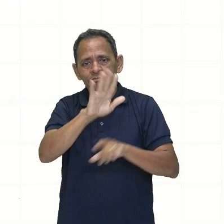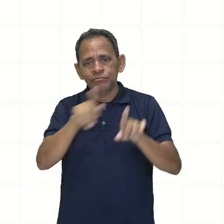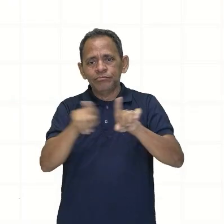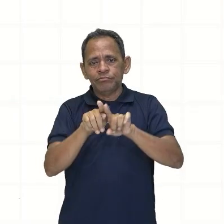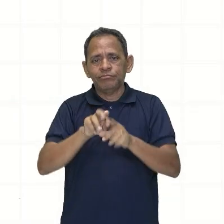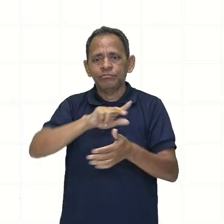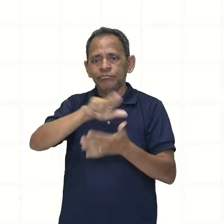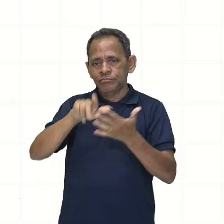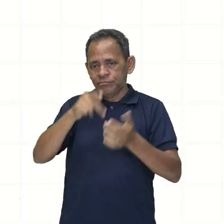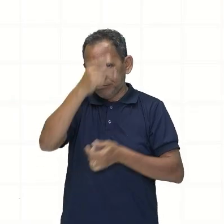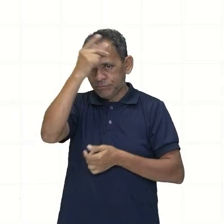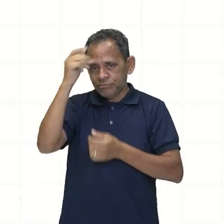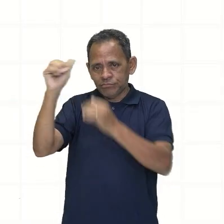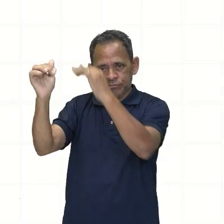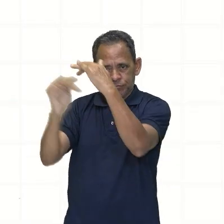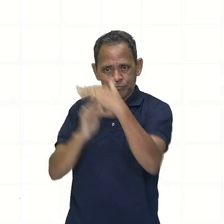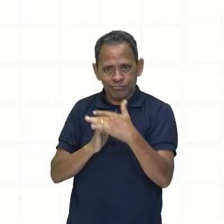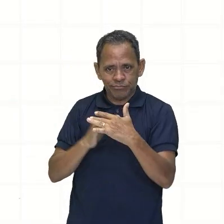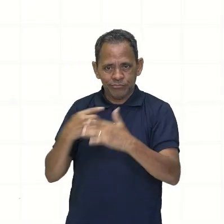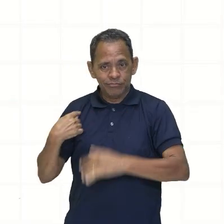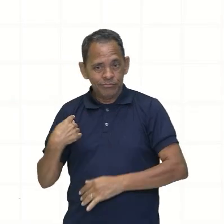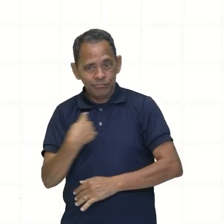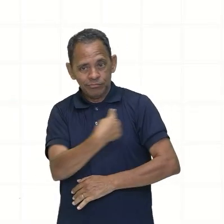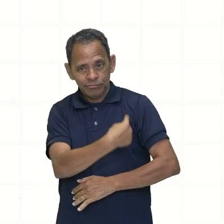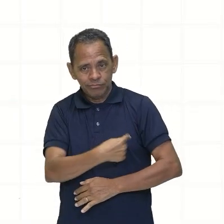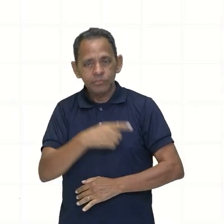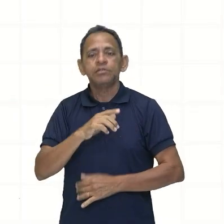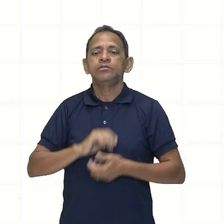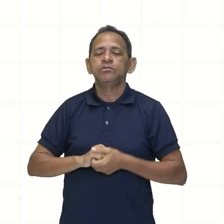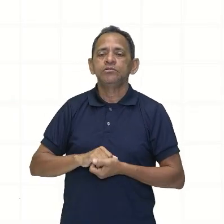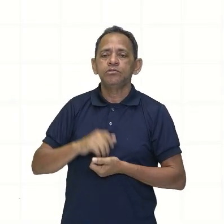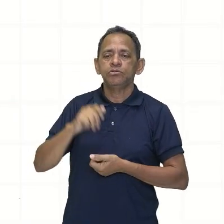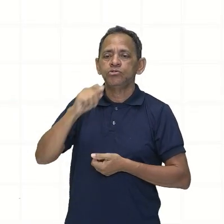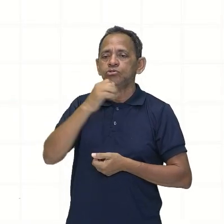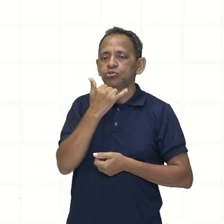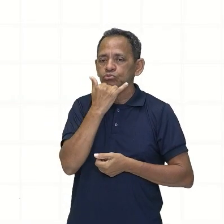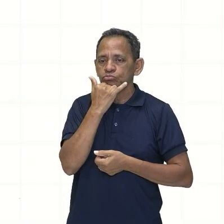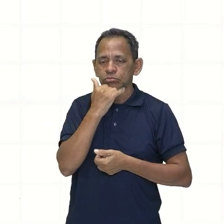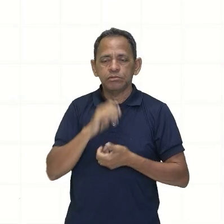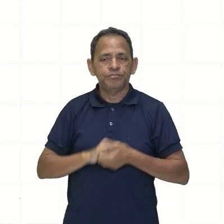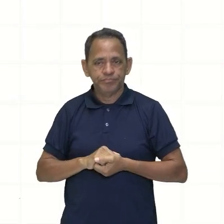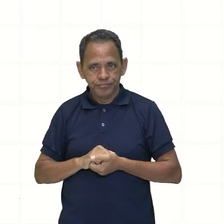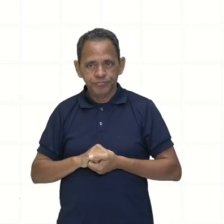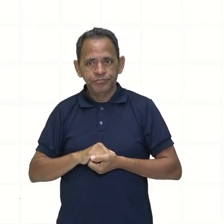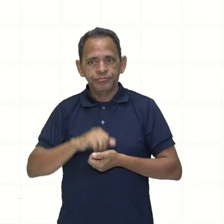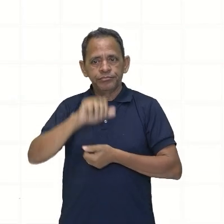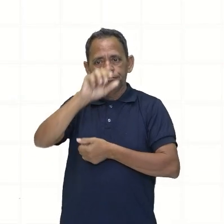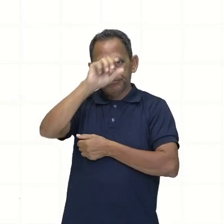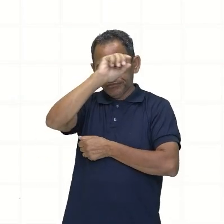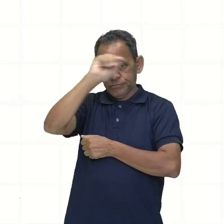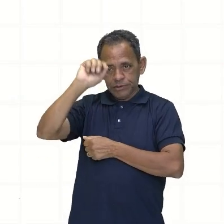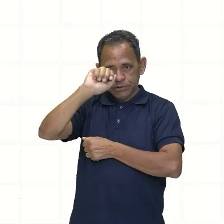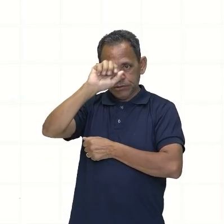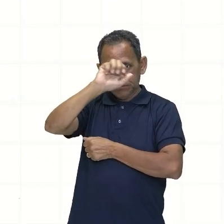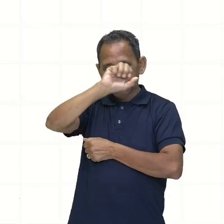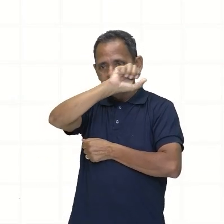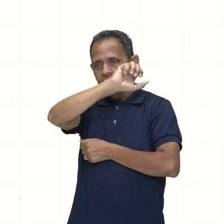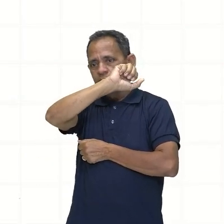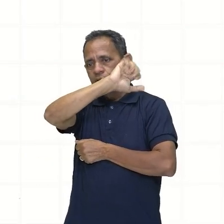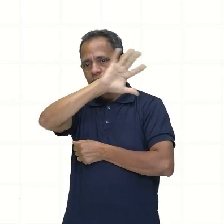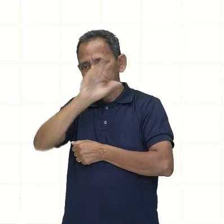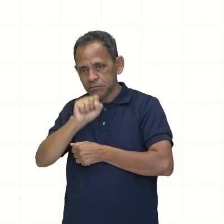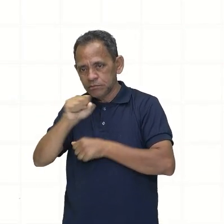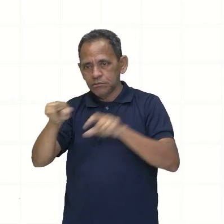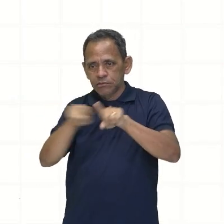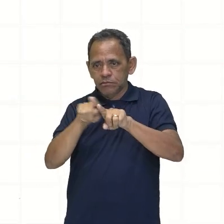ali do continente asiático, que chegaram aqui no território brasileiro. E aí, na última década, os principais grupos de